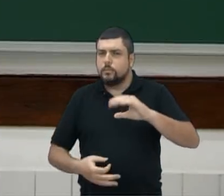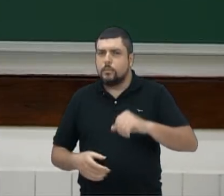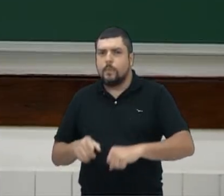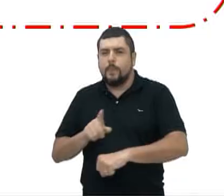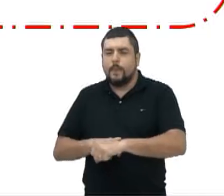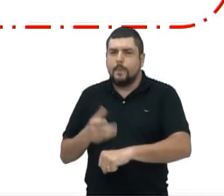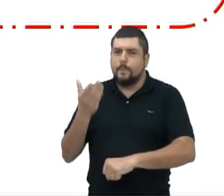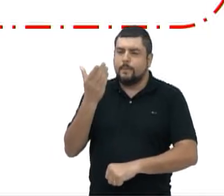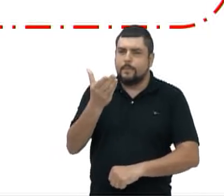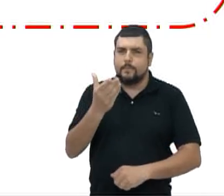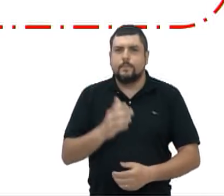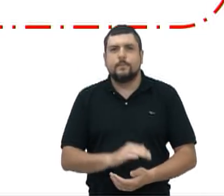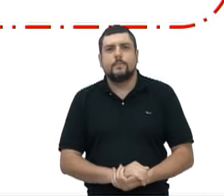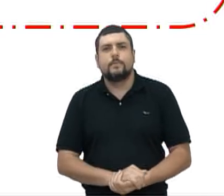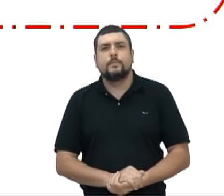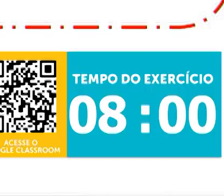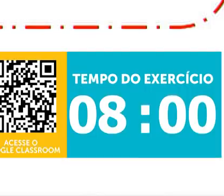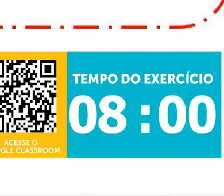tempo está na tela, vai lá!